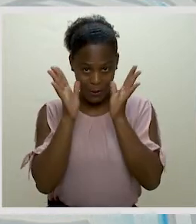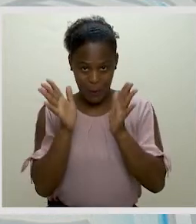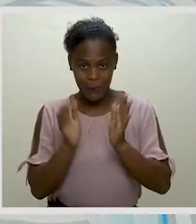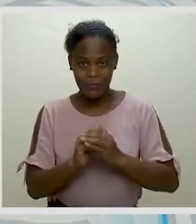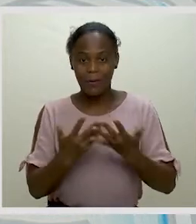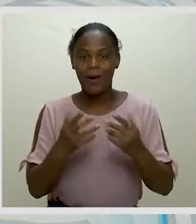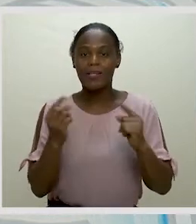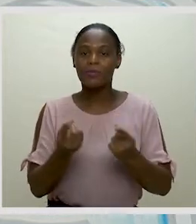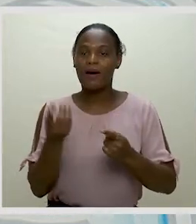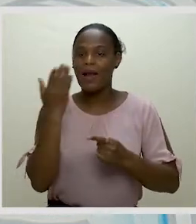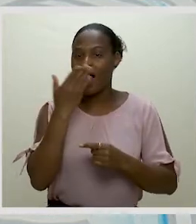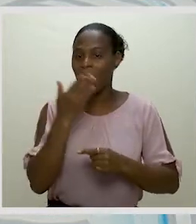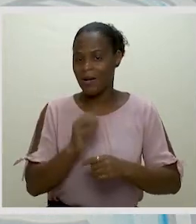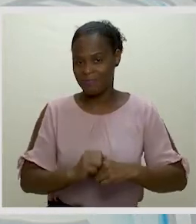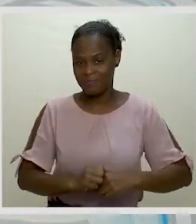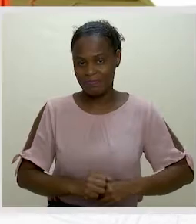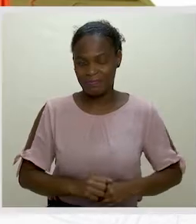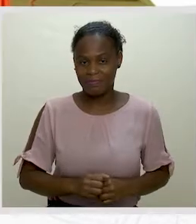aula. Vamos ao sumário.